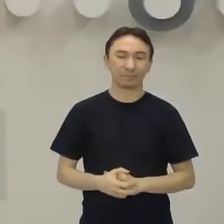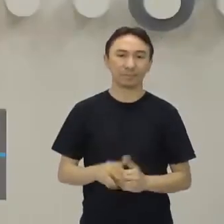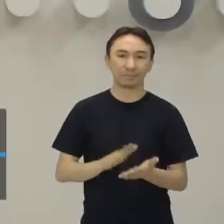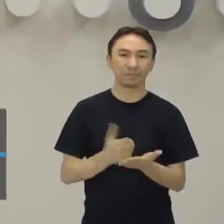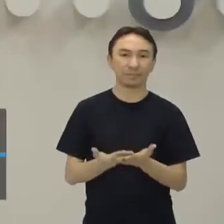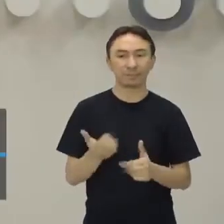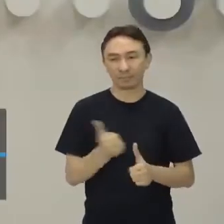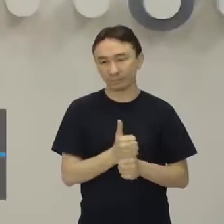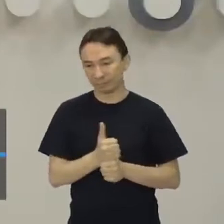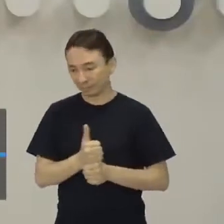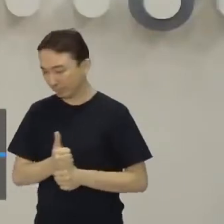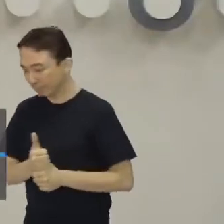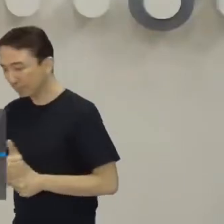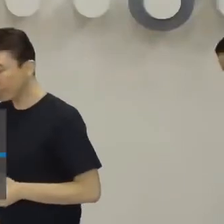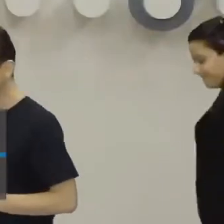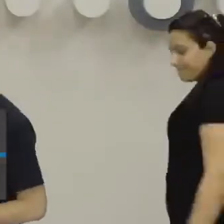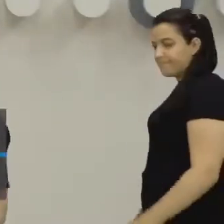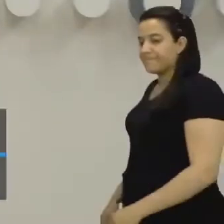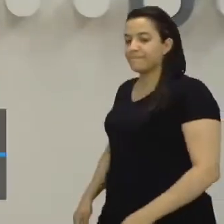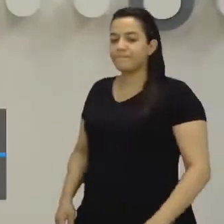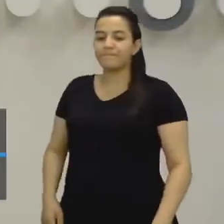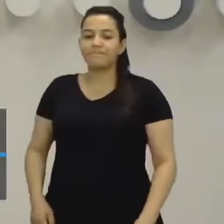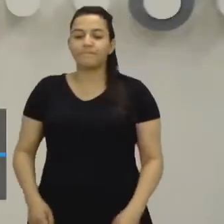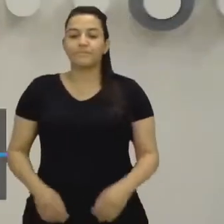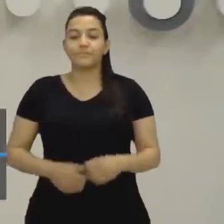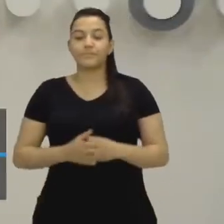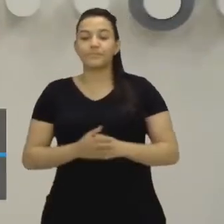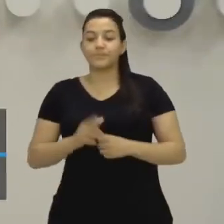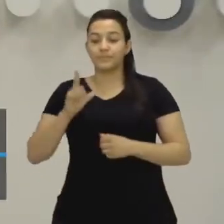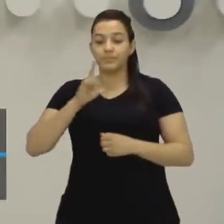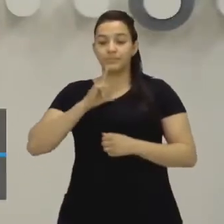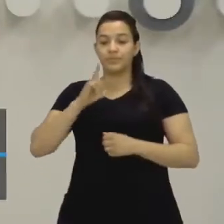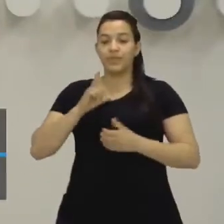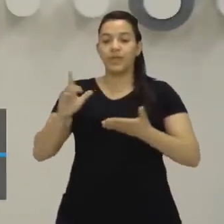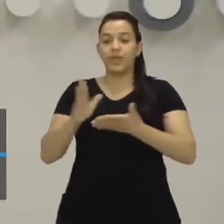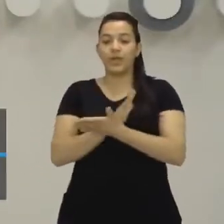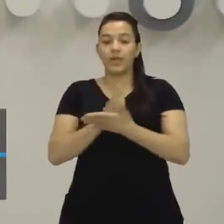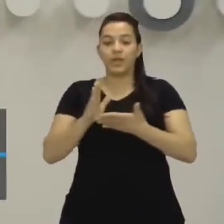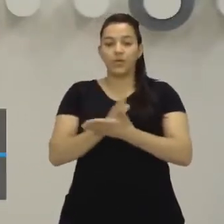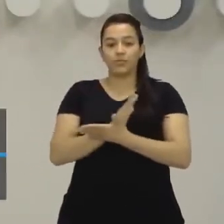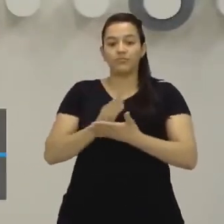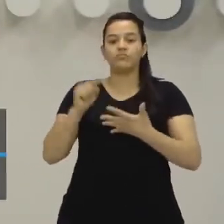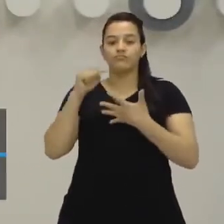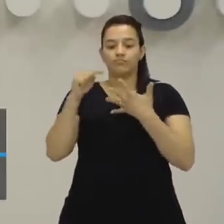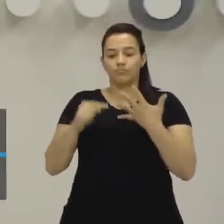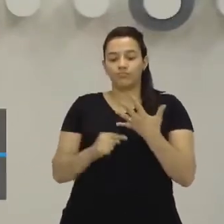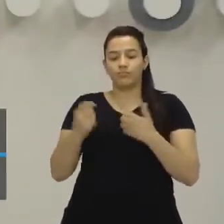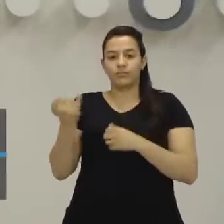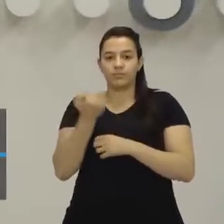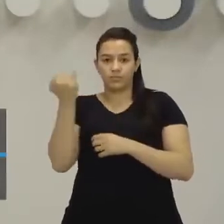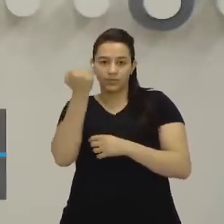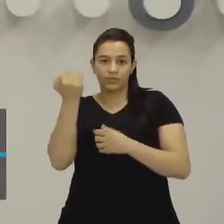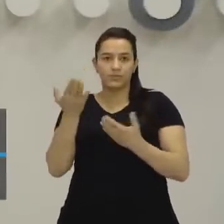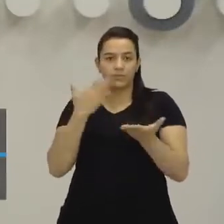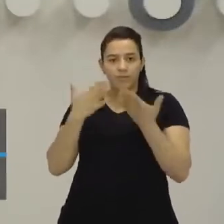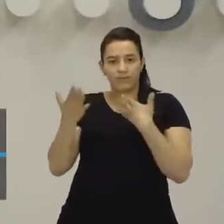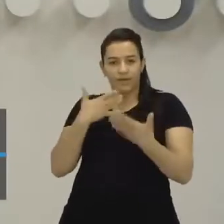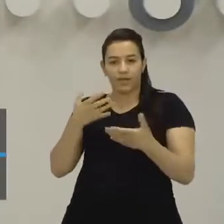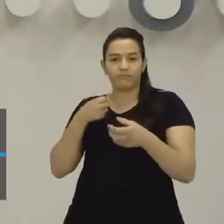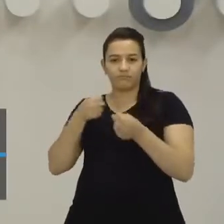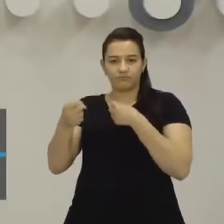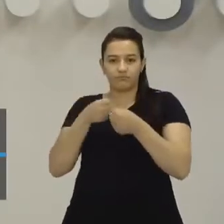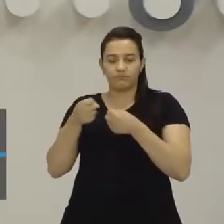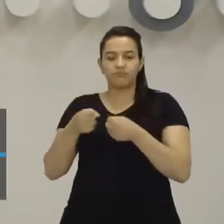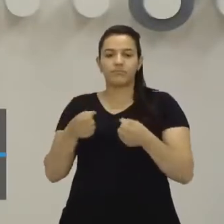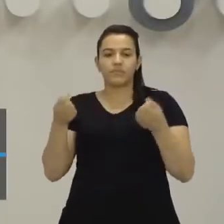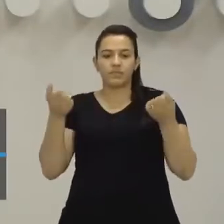Aí voltamos, assim, eu anotei alguns pontos importantes aí para falarmos sobre a questão dessa reportagem, sobre a questão do jovem aprendiz, né,